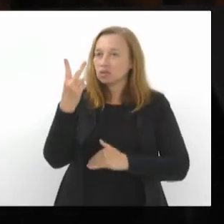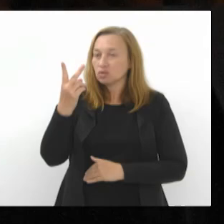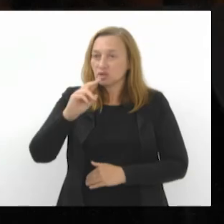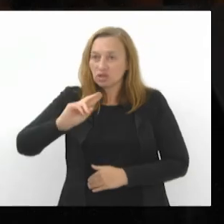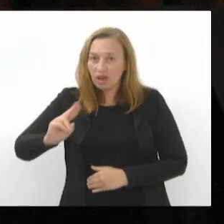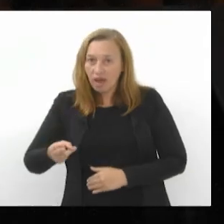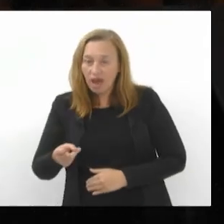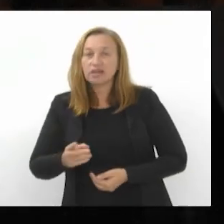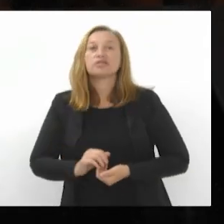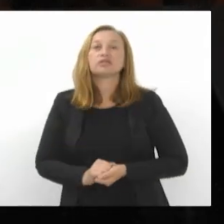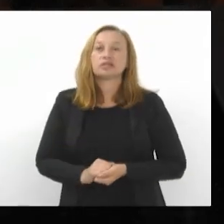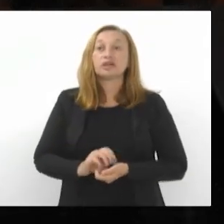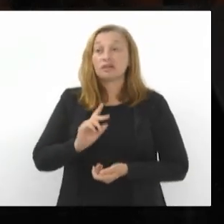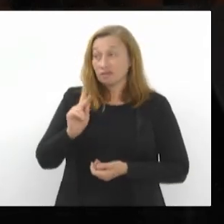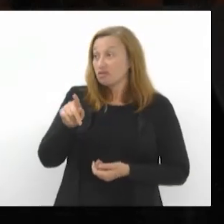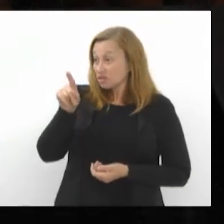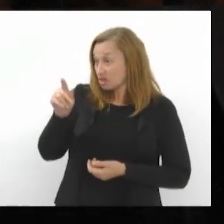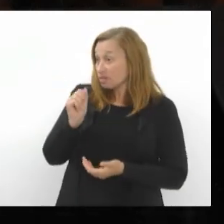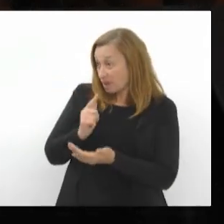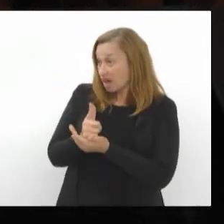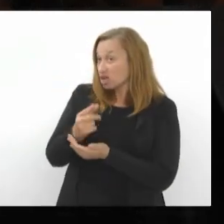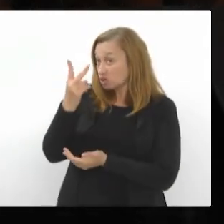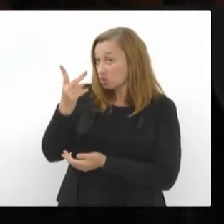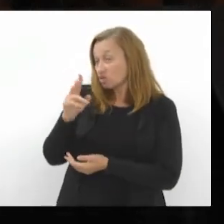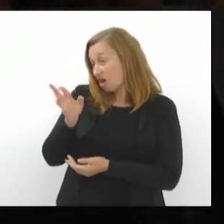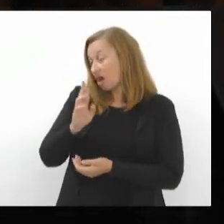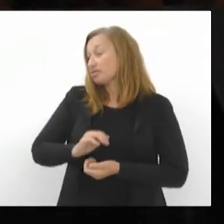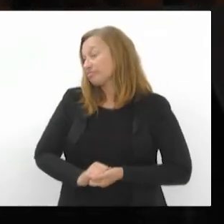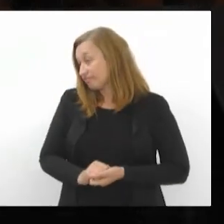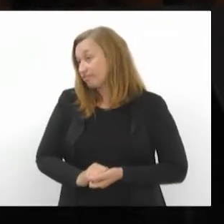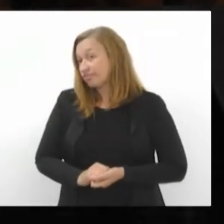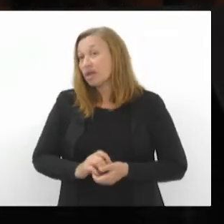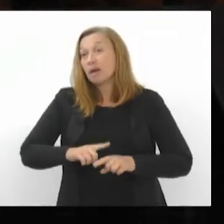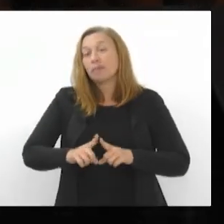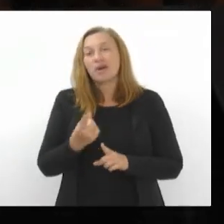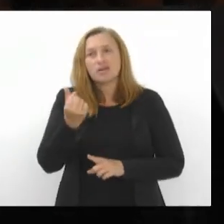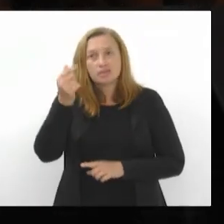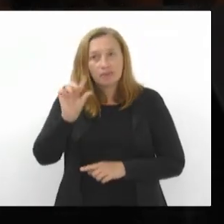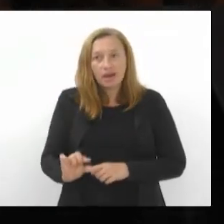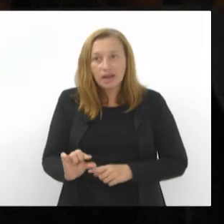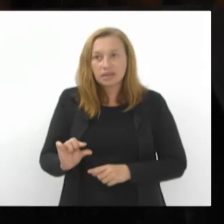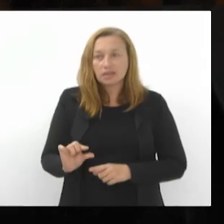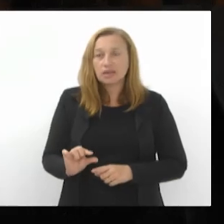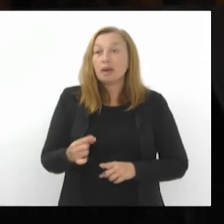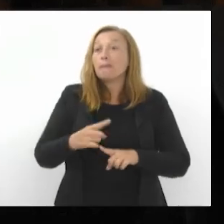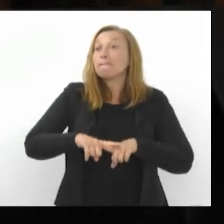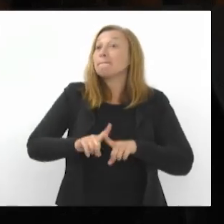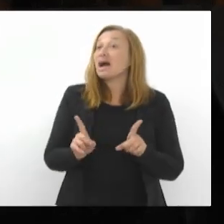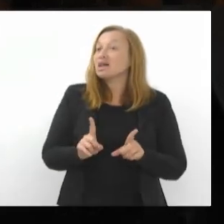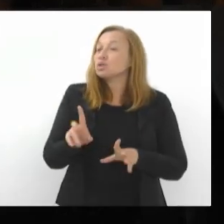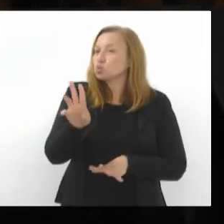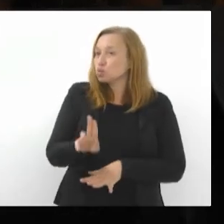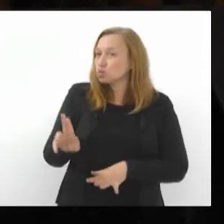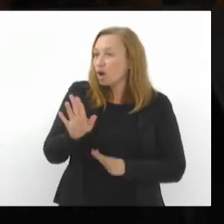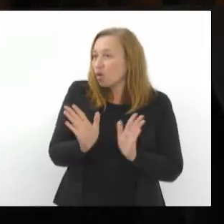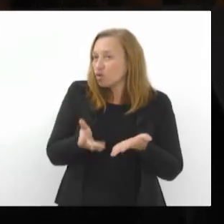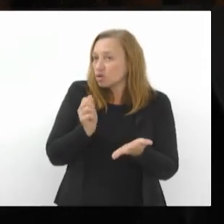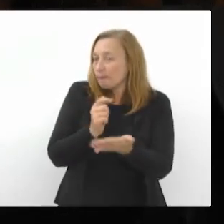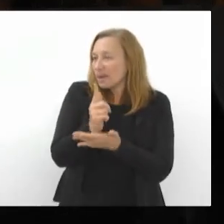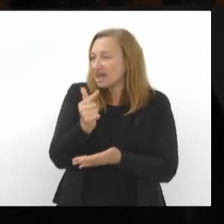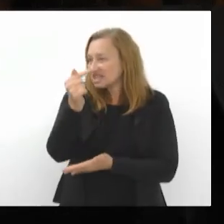R$2. É isso mesmo, você deveria estar pagando R$2, mais barata. Mas o usuário hoje paga